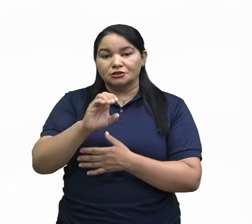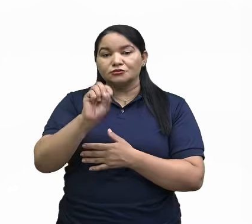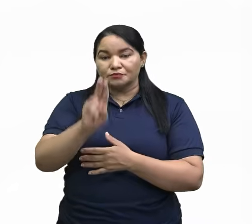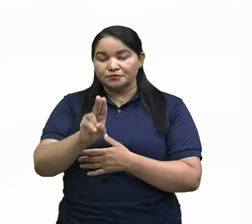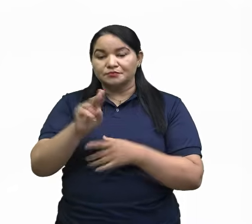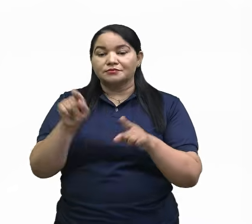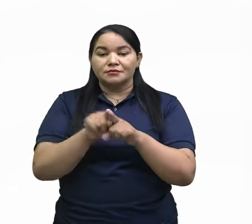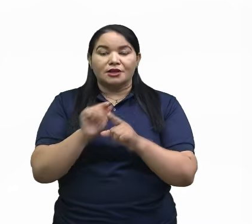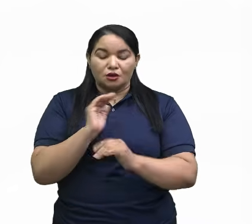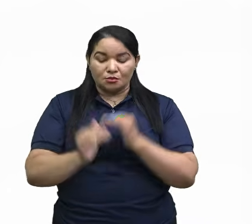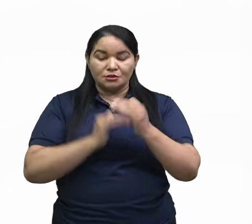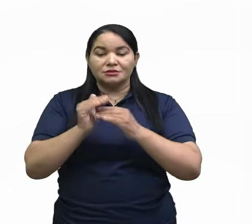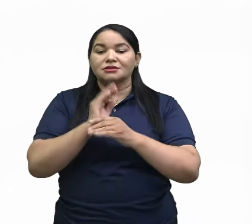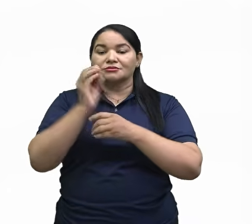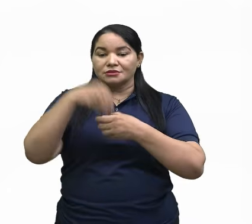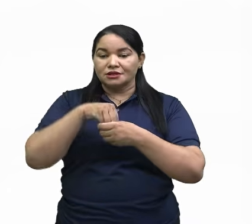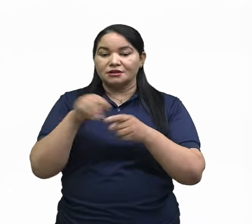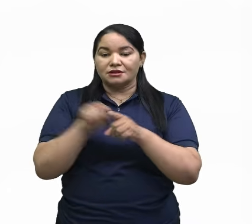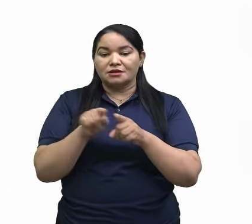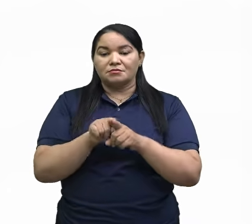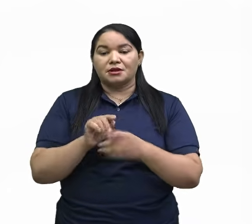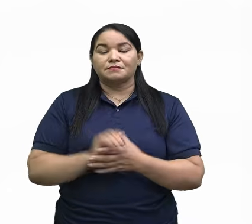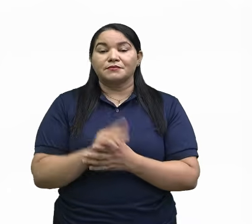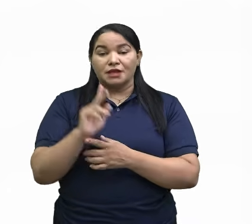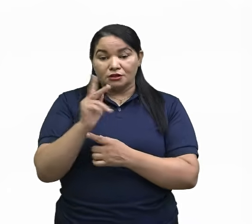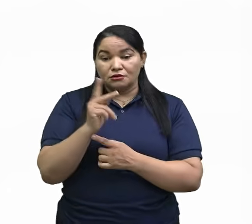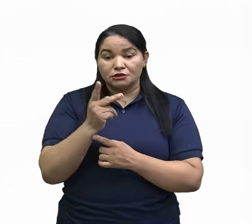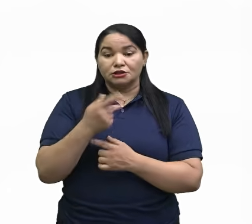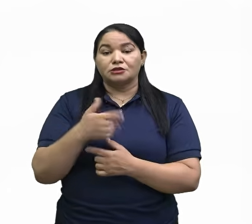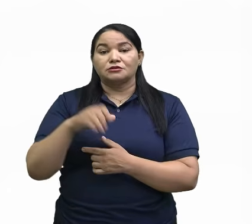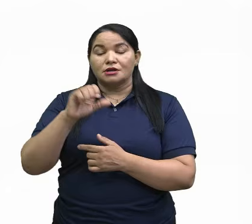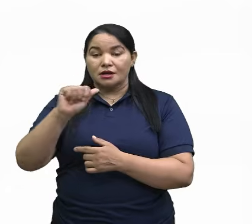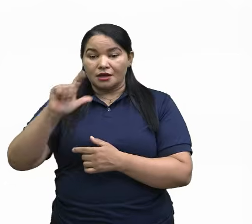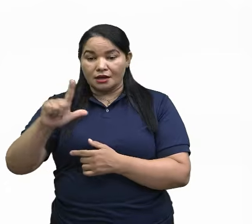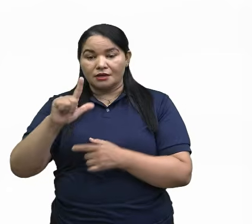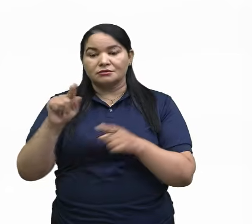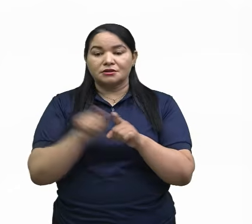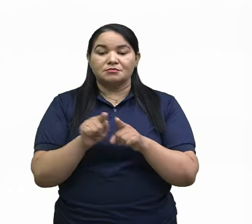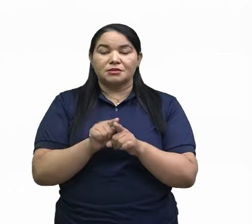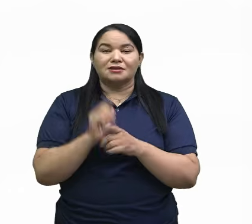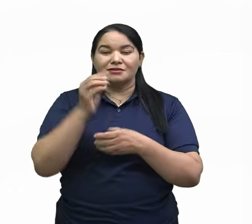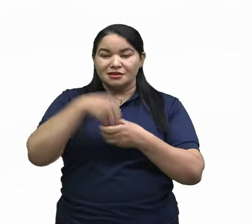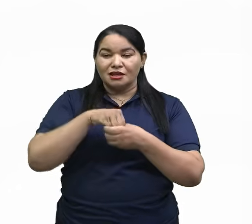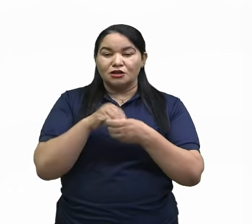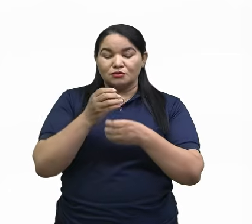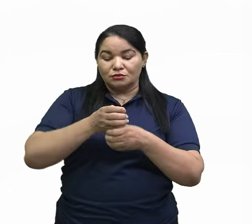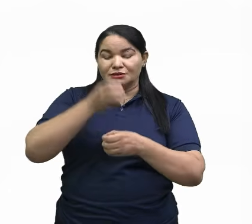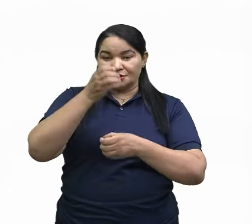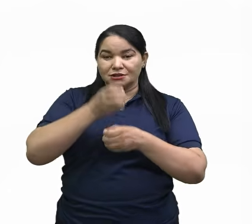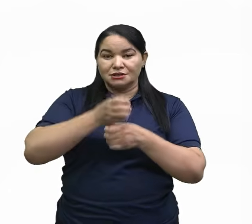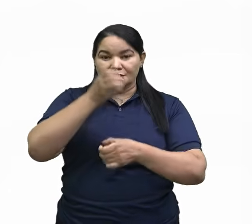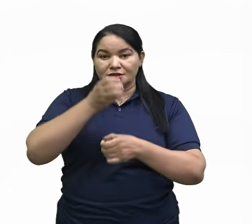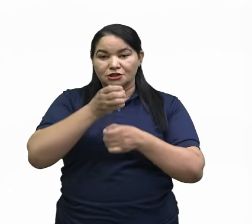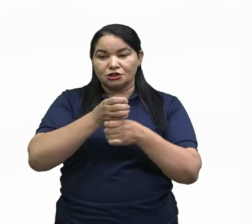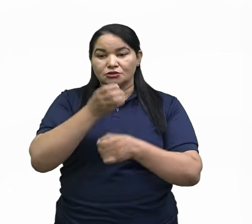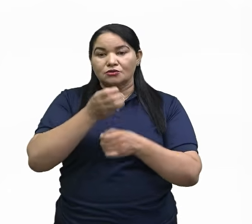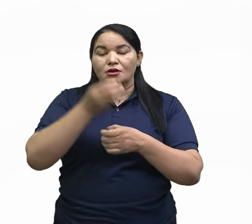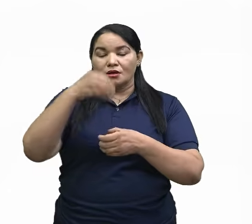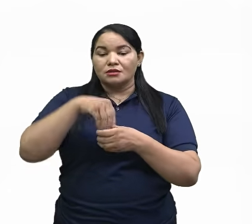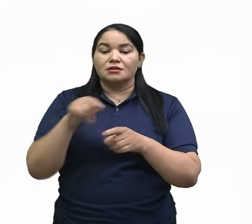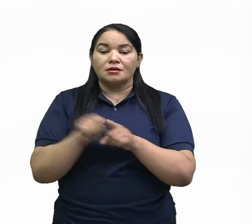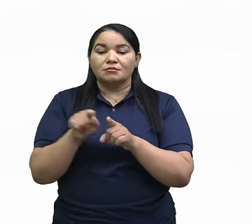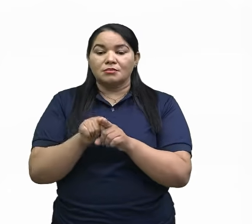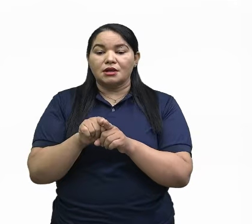ali. Hidrogênio e cloro em cilindros, tá? Então, aquele, né, hidrogênio em cilindro, cloro em